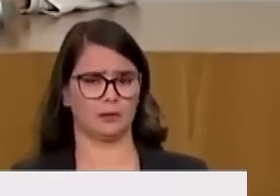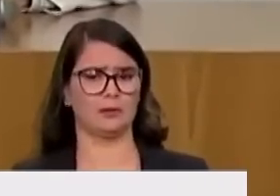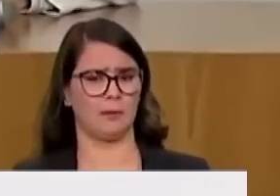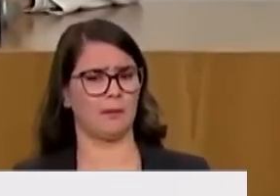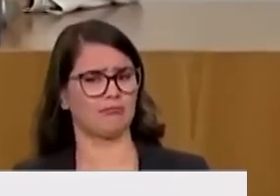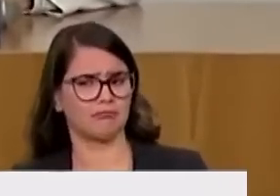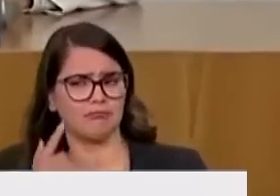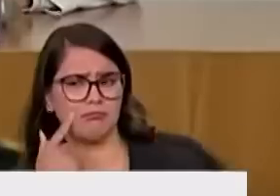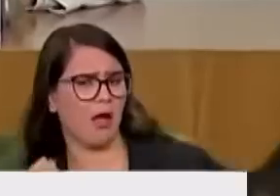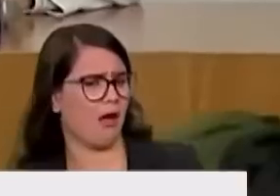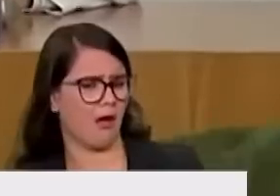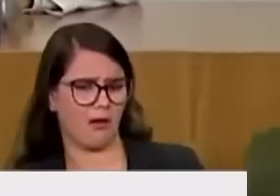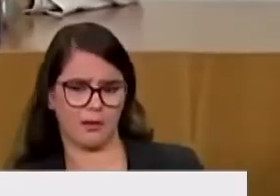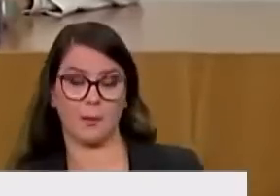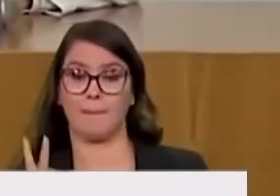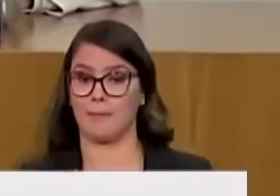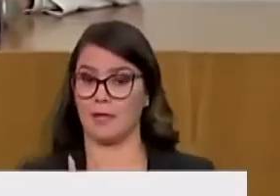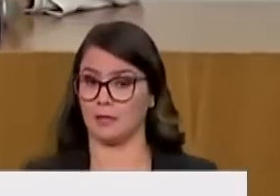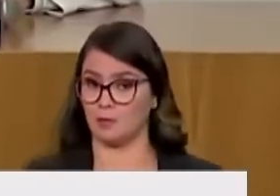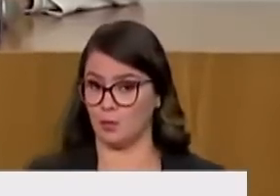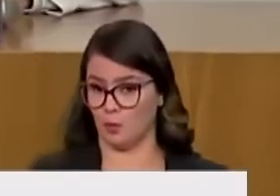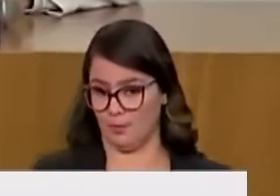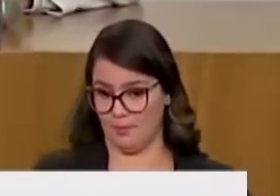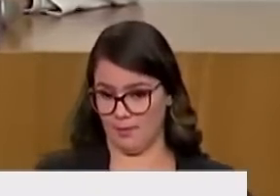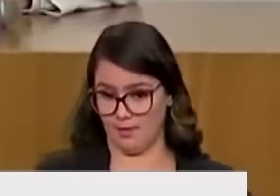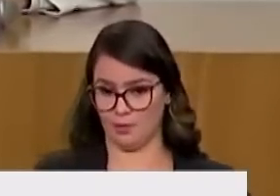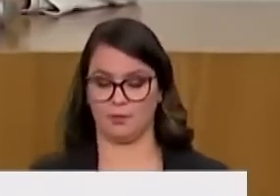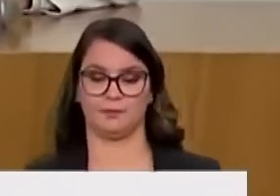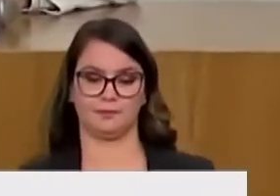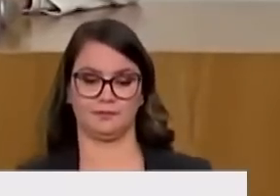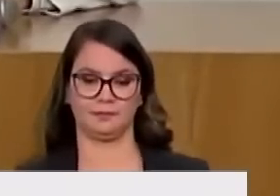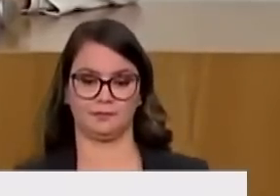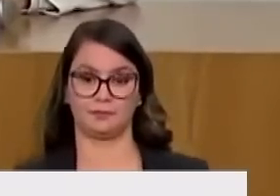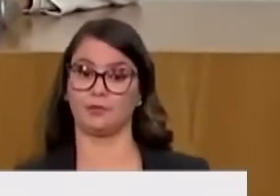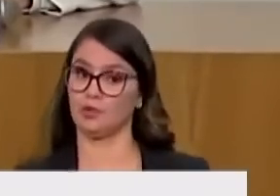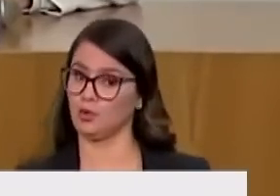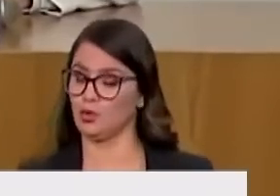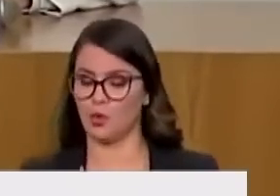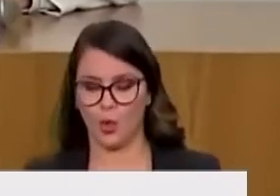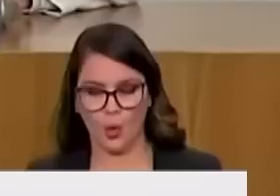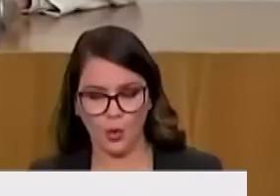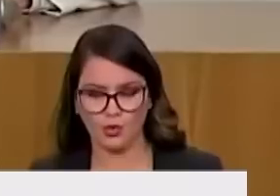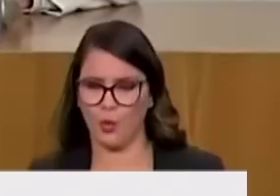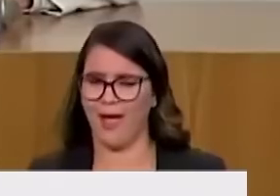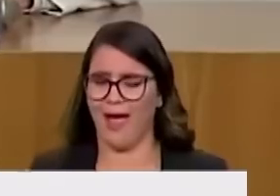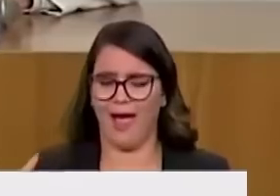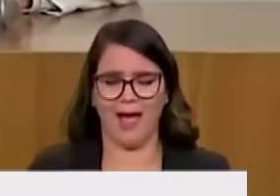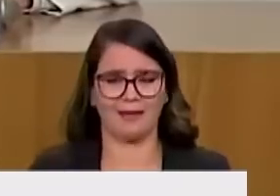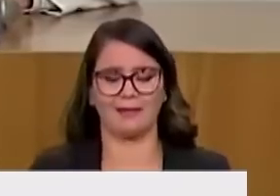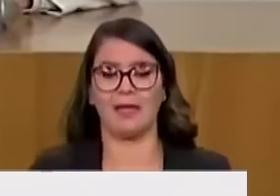anos. Então foi a mesma equipe médica. Com a equipe médica, nós devemos permanecer até a alta hospitalar do presidente.